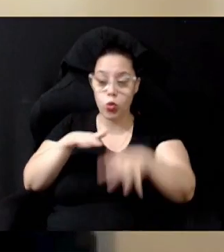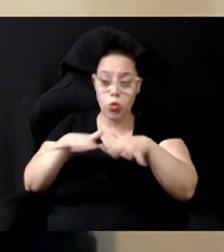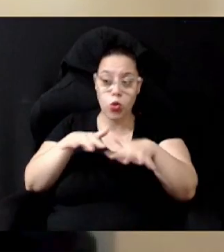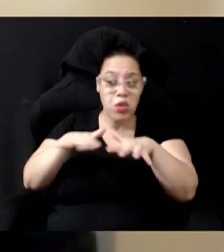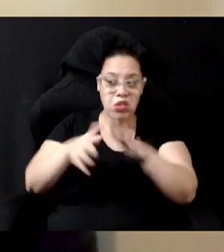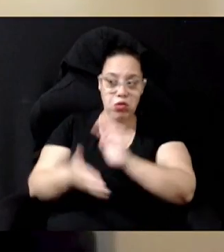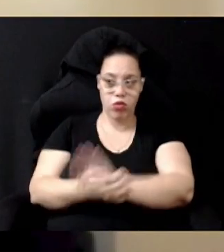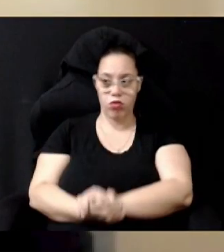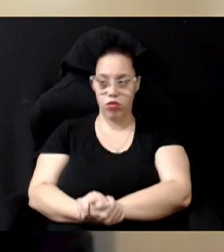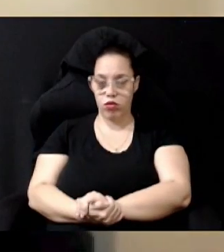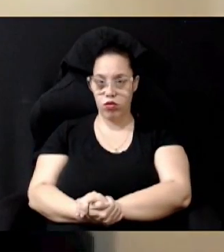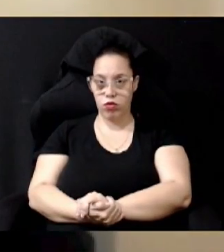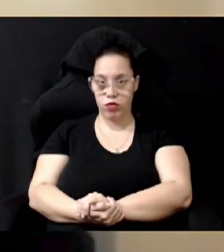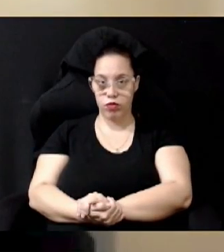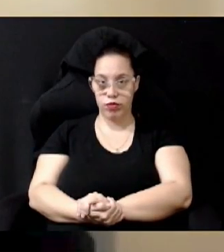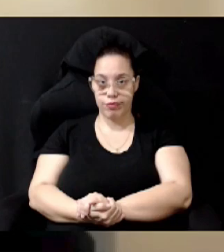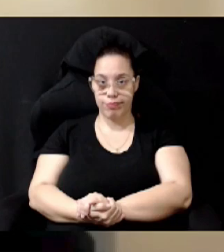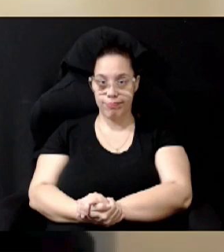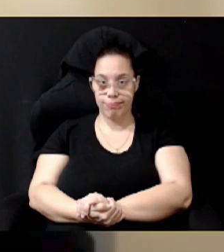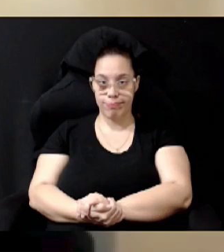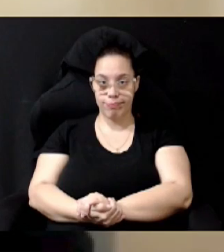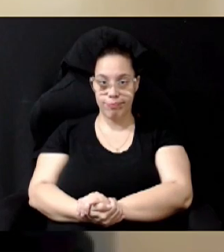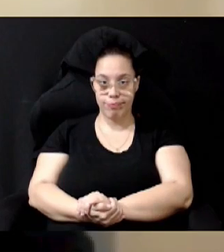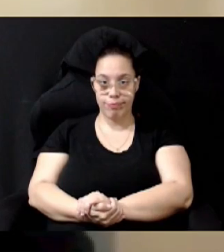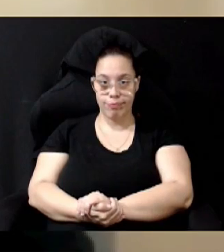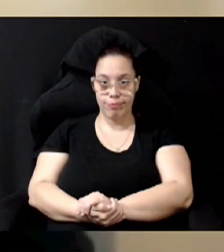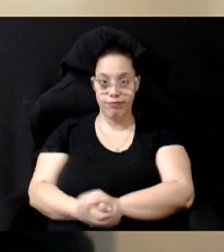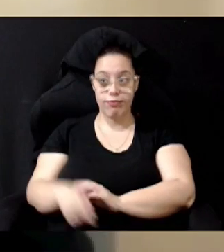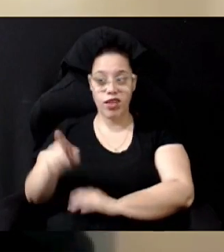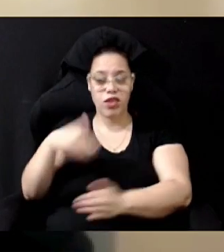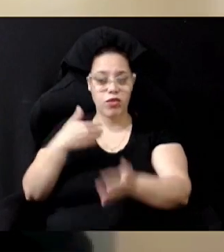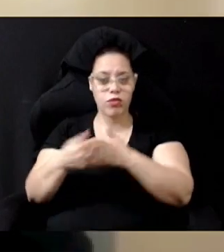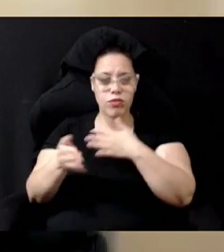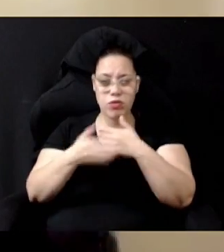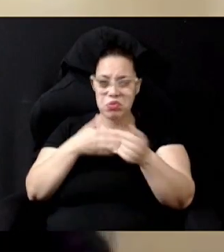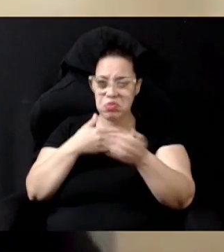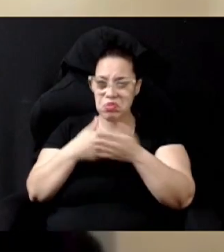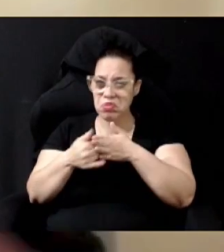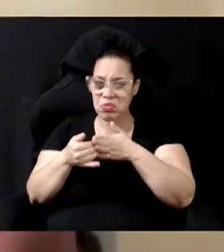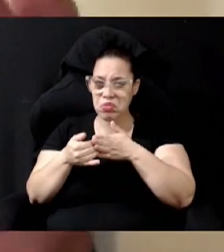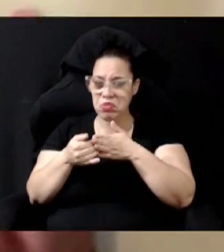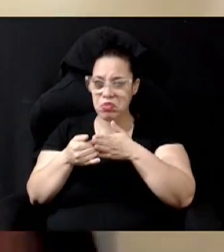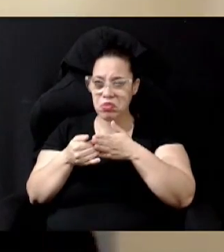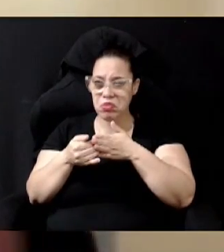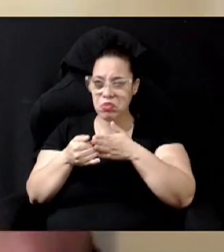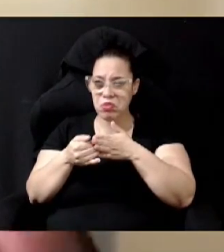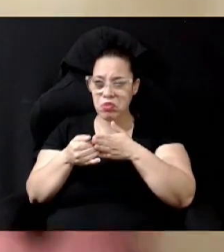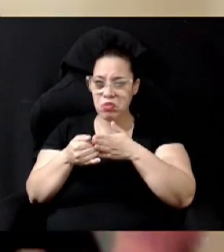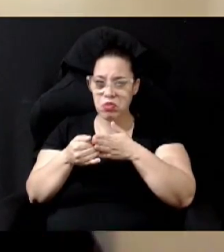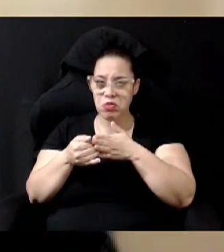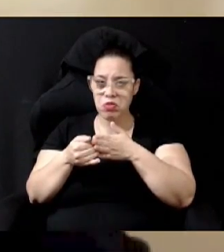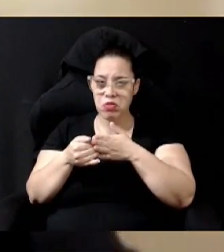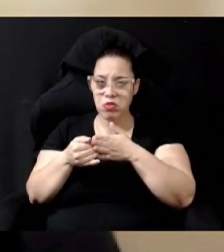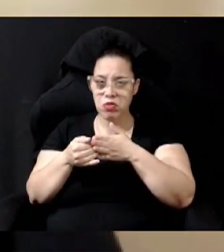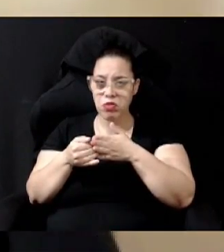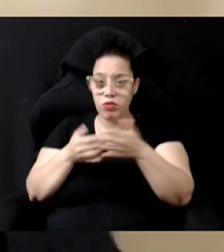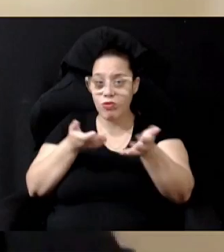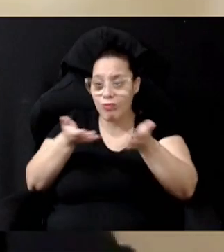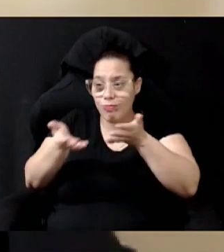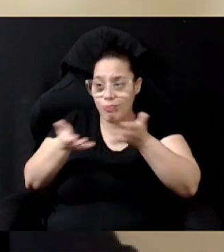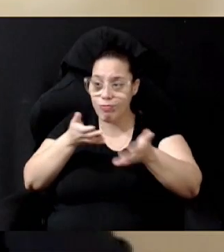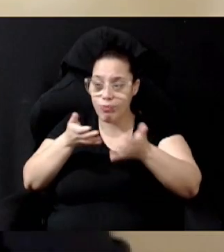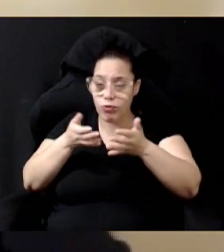Vamos lá. Distúrbio de movimento é qualquer coisa ou qualquer condição física ou